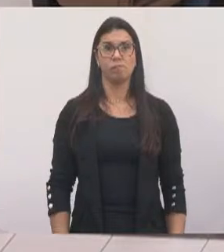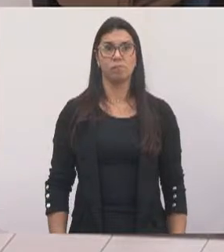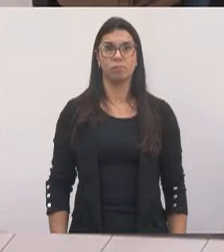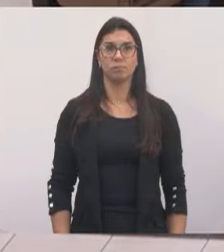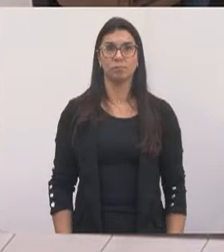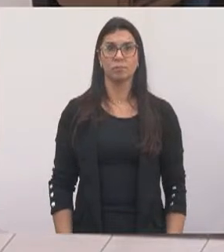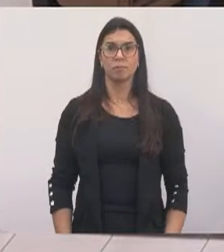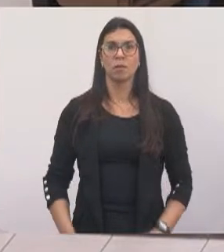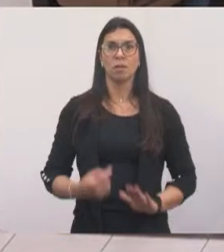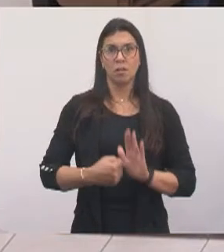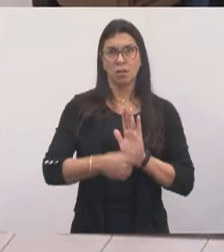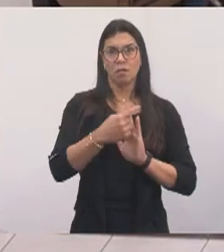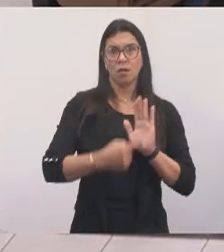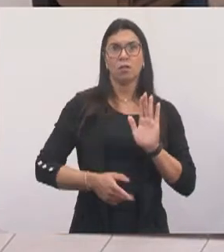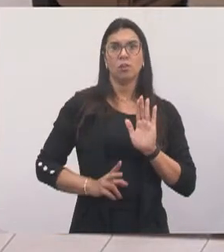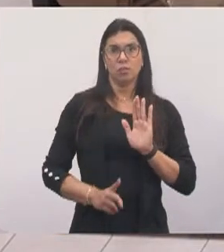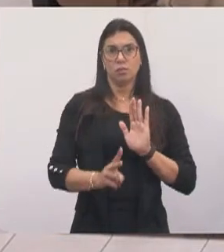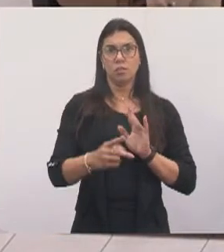O veto continua em discussão.